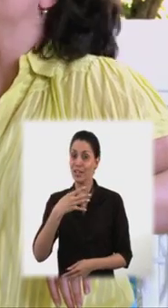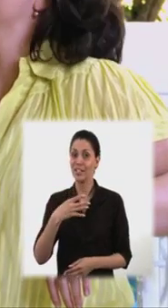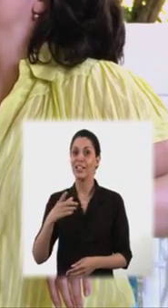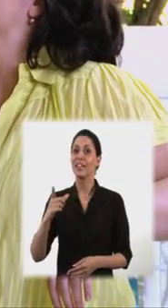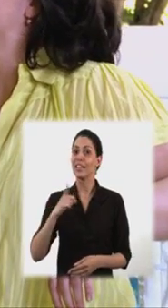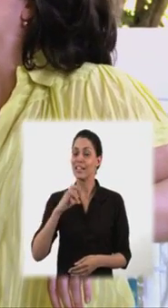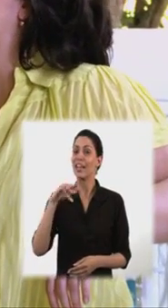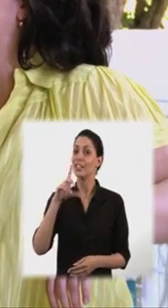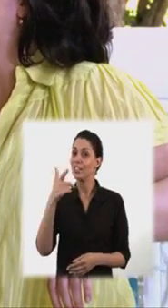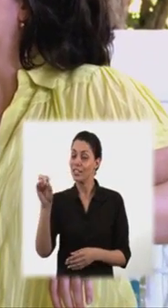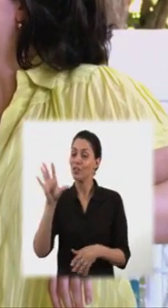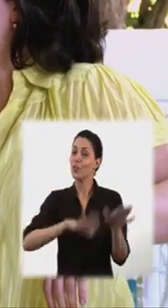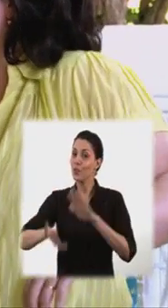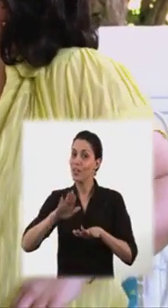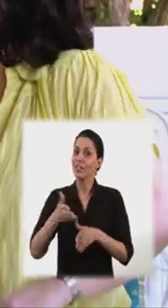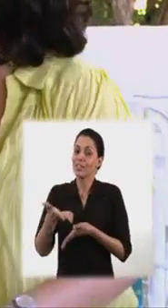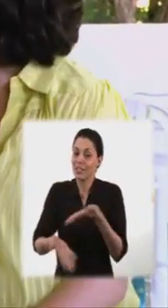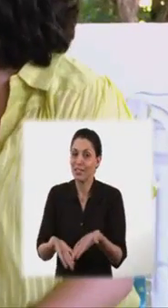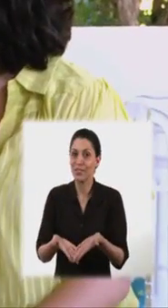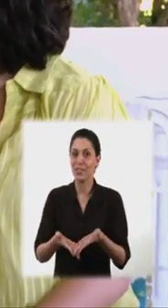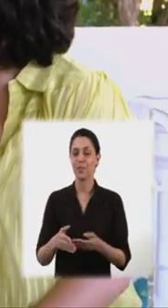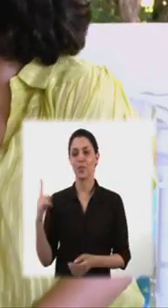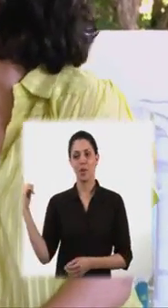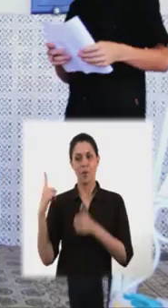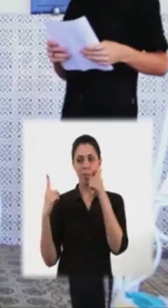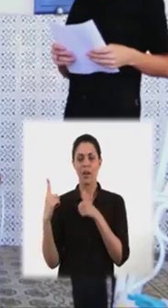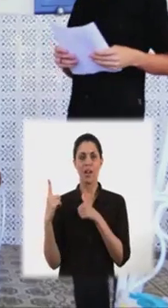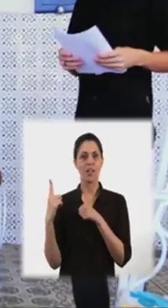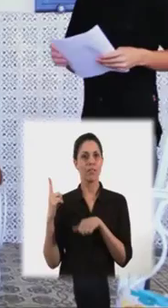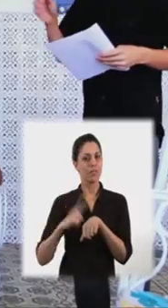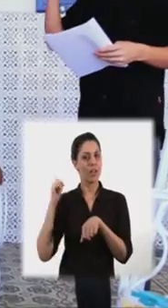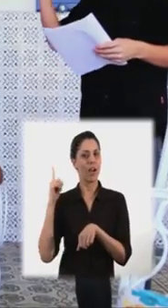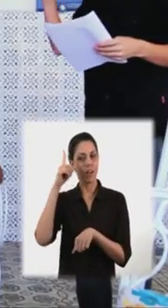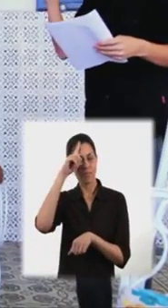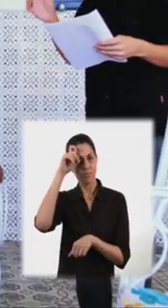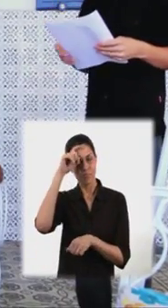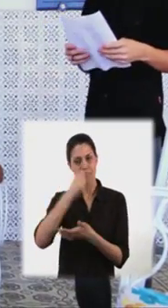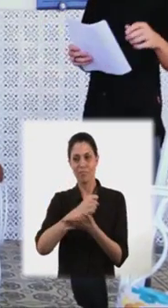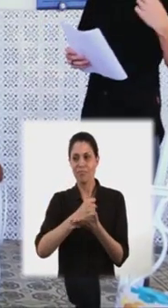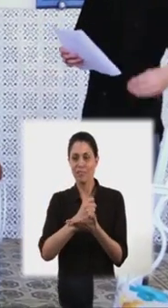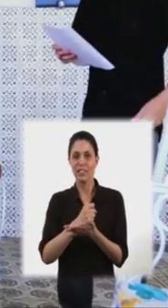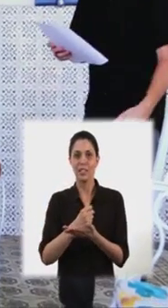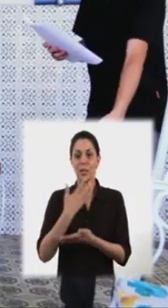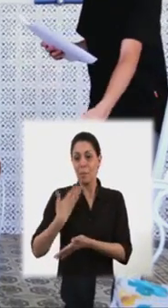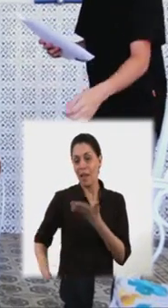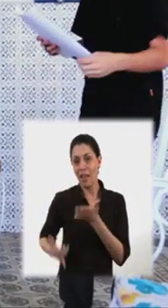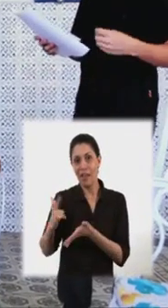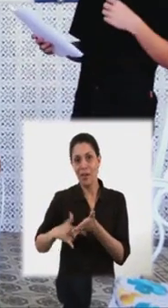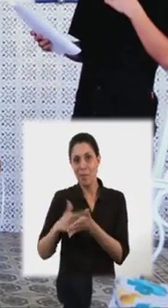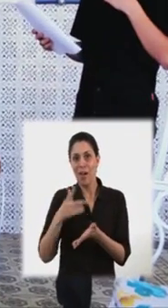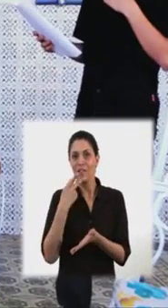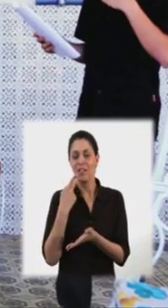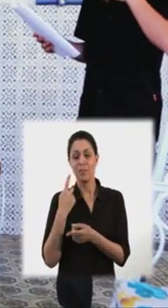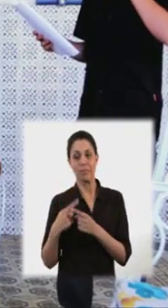não ter pré-indicações que mexa com o tratamento. Uma dona que passava na farmácia no momento ficou tão estupefata que perdeu seu documento